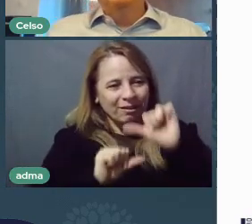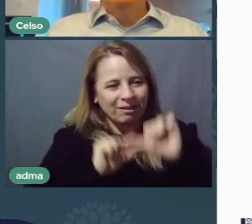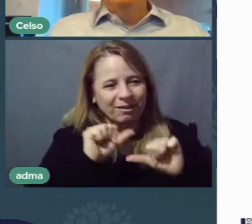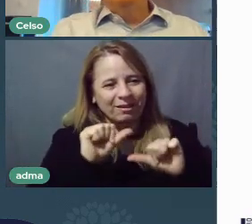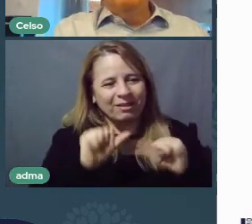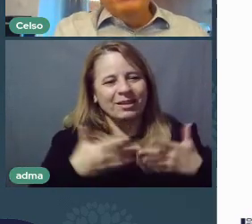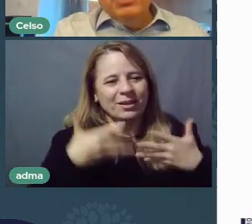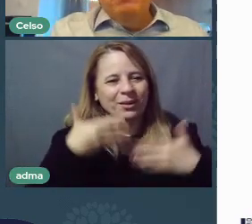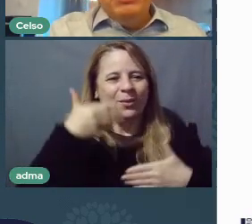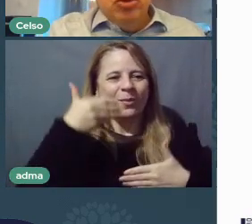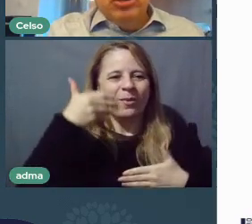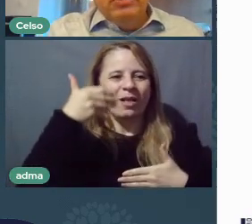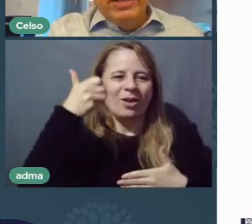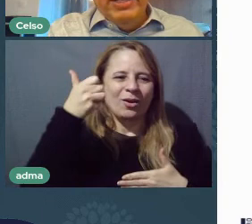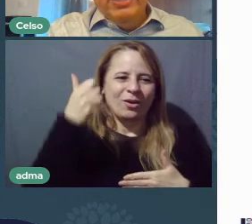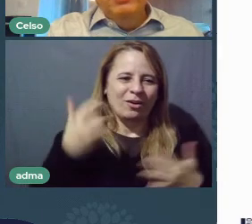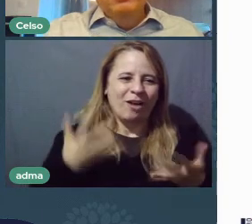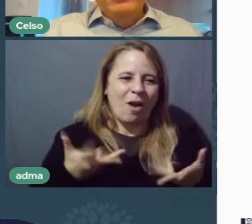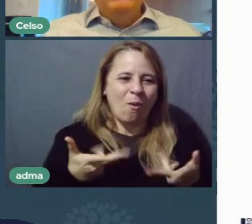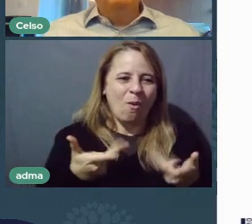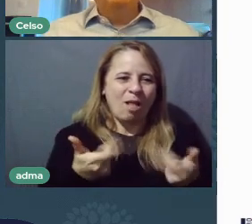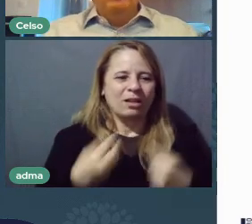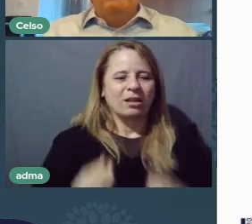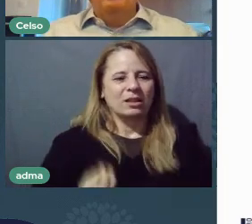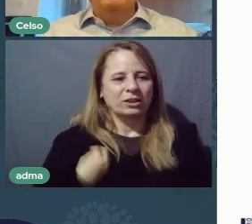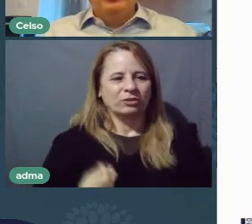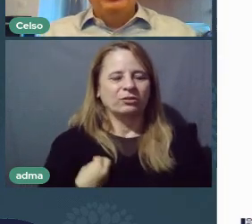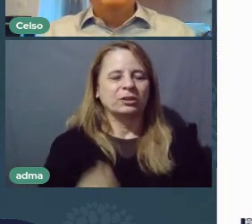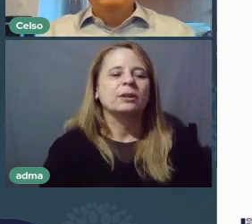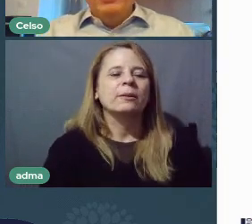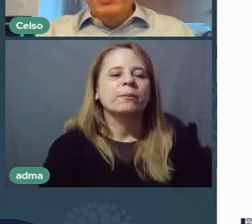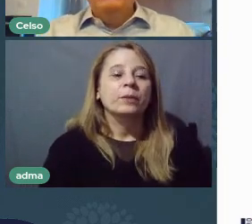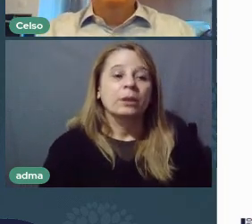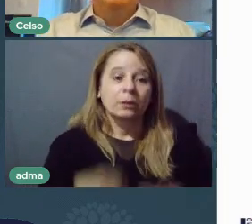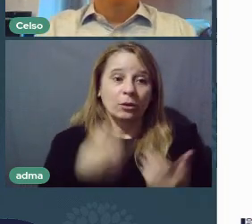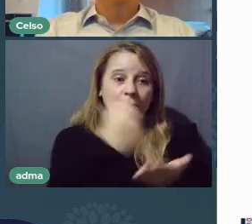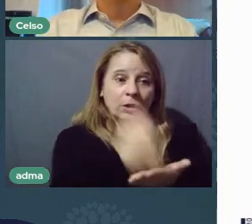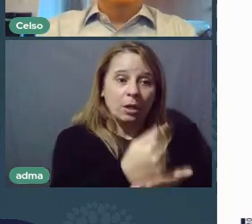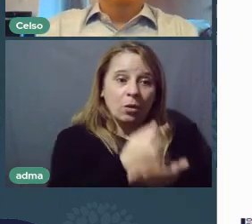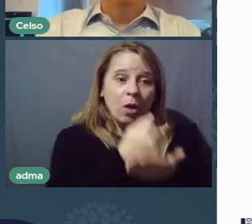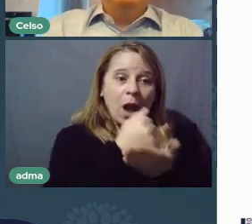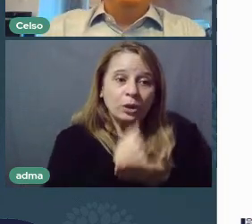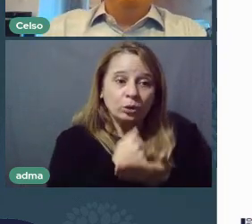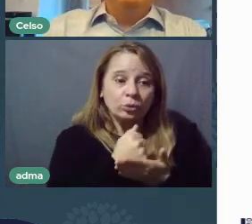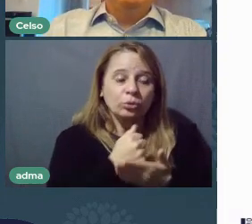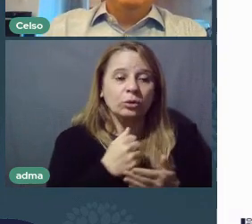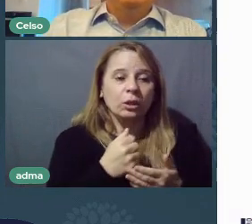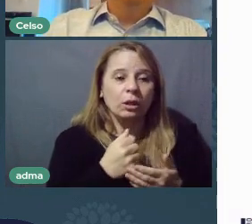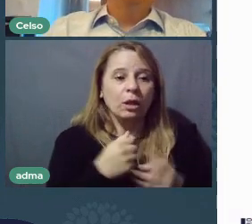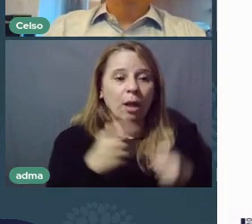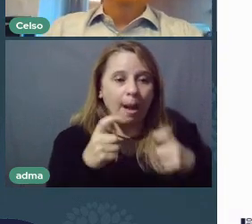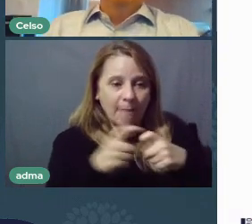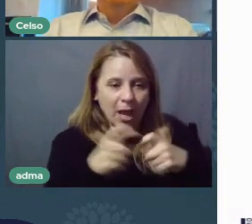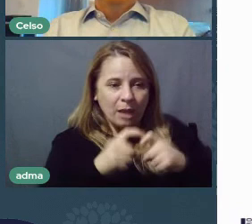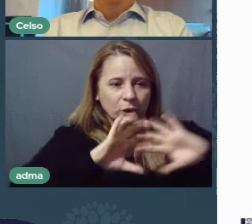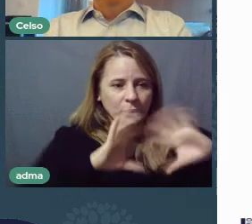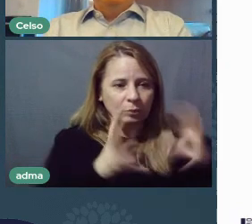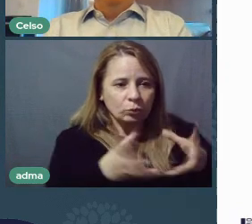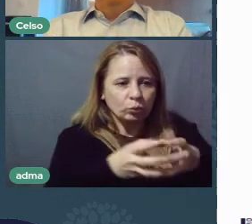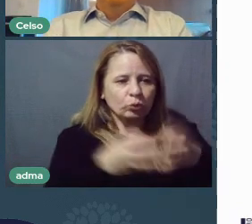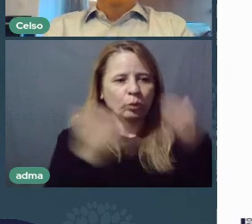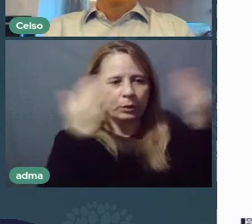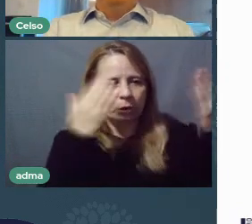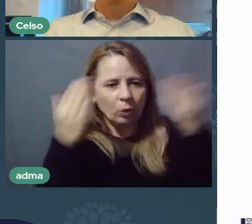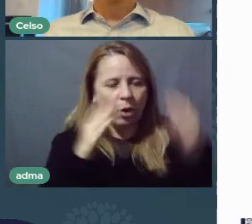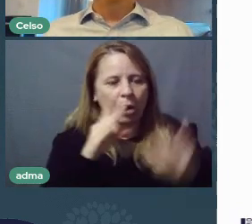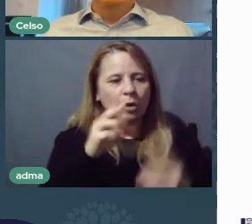exercício, ótimo. Então, perca peso de outra maneira, tendo um suporte, né, supervisionado pela equipe inteira. Então,